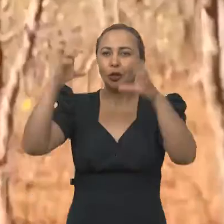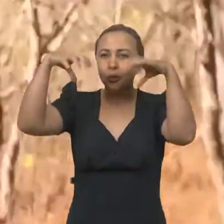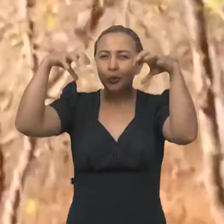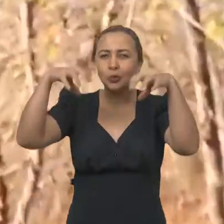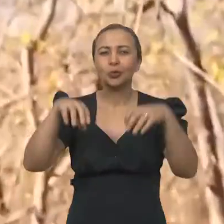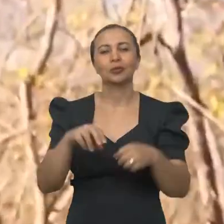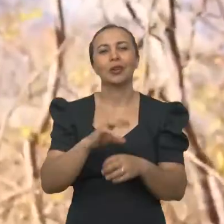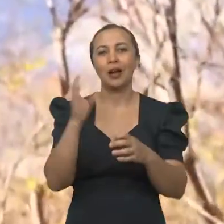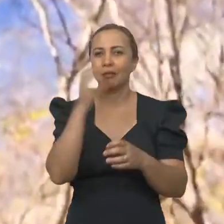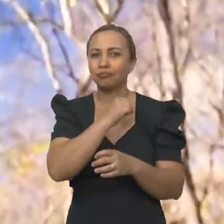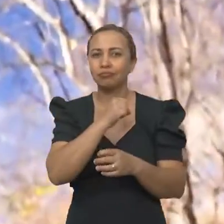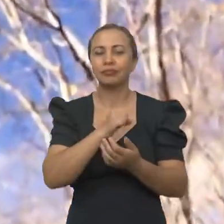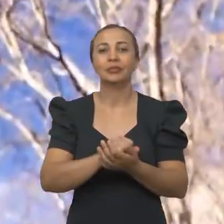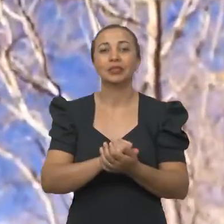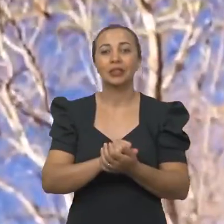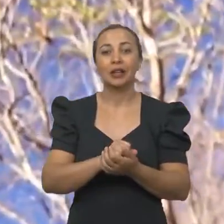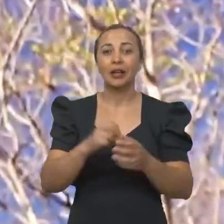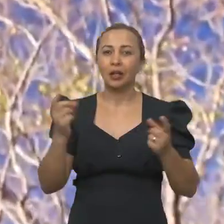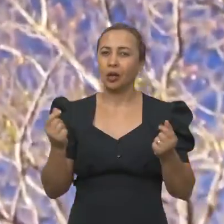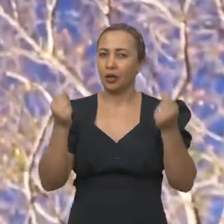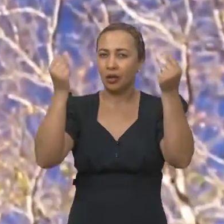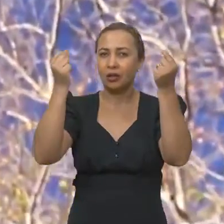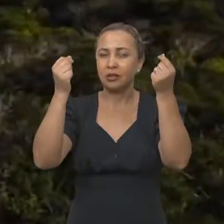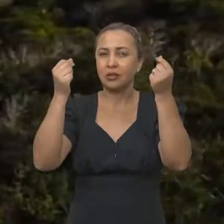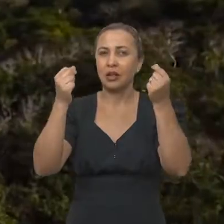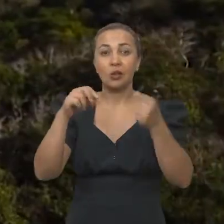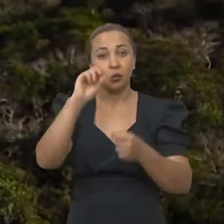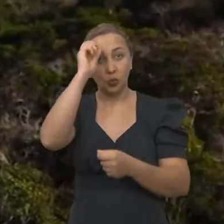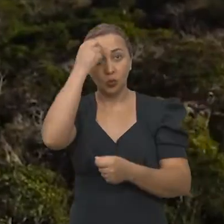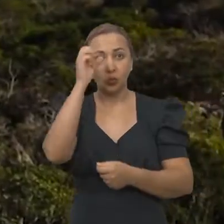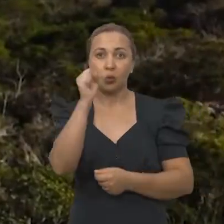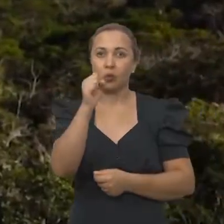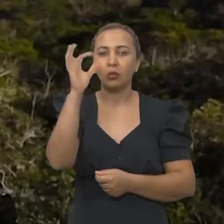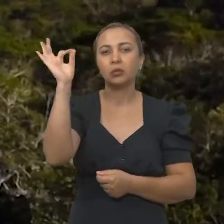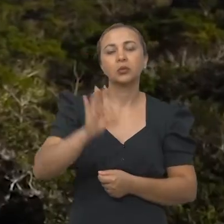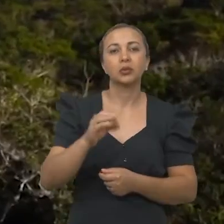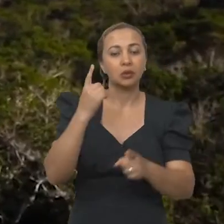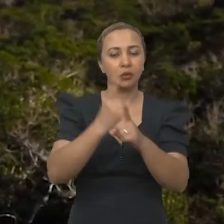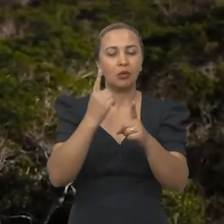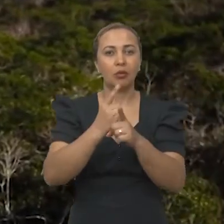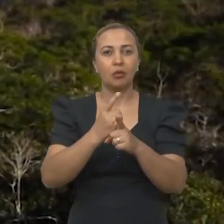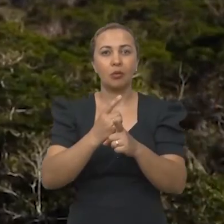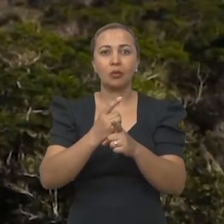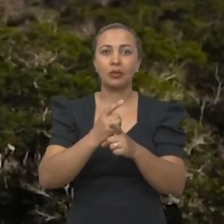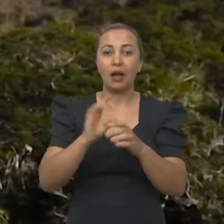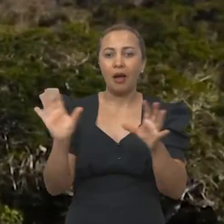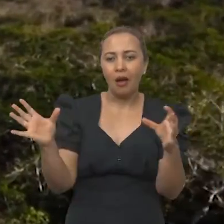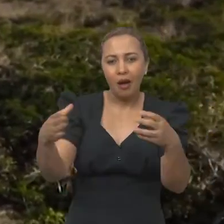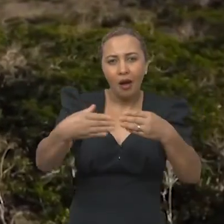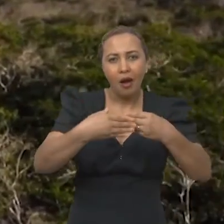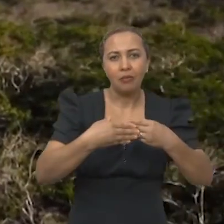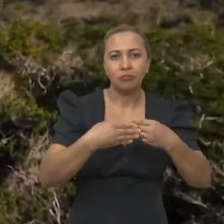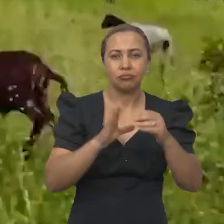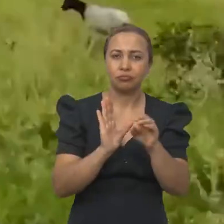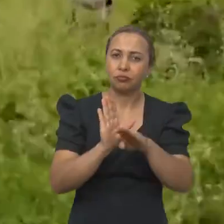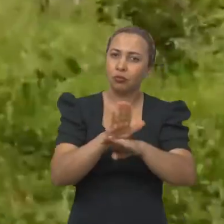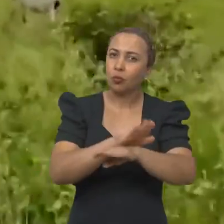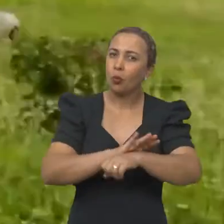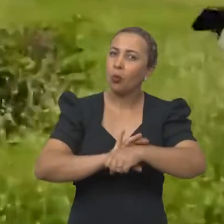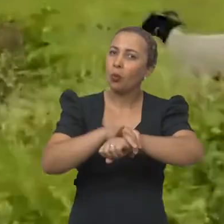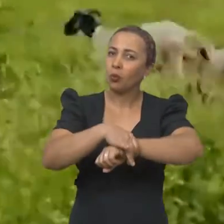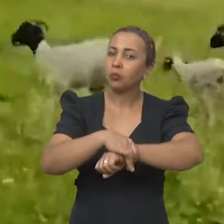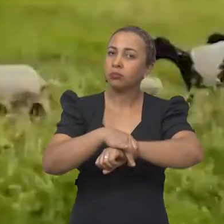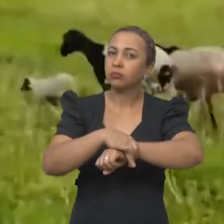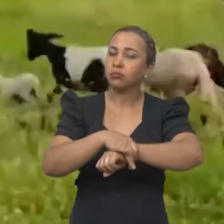chuva. Apesar da importância e da riqueza da Caatinga, apenas 8% do bioma encontra-se em área protegida e